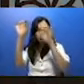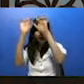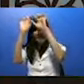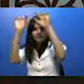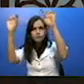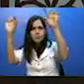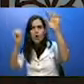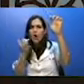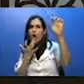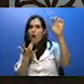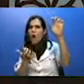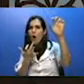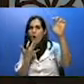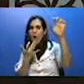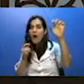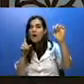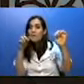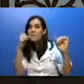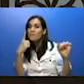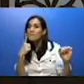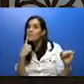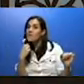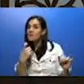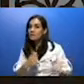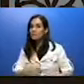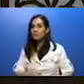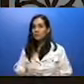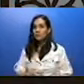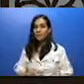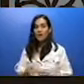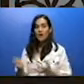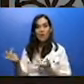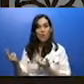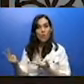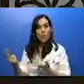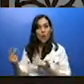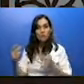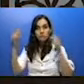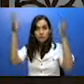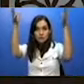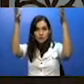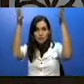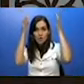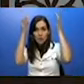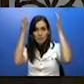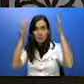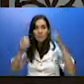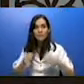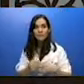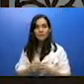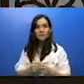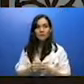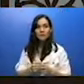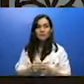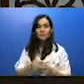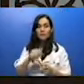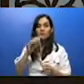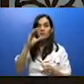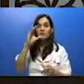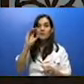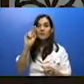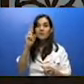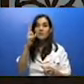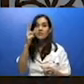tá pessoal e aqui é a mesma coisa com a palavra papel tá chapéu